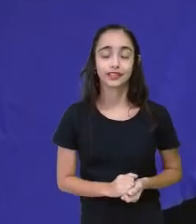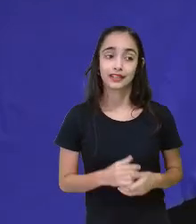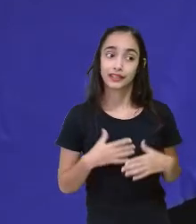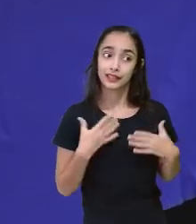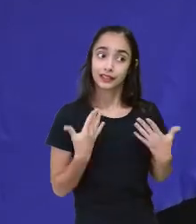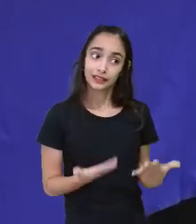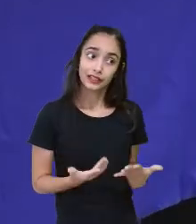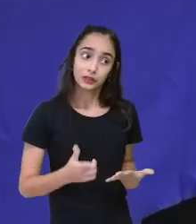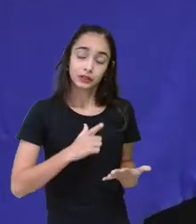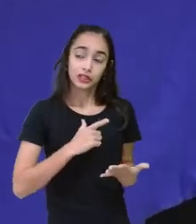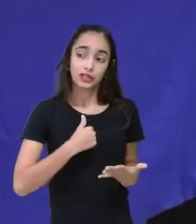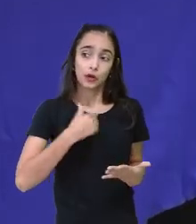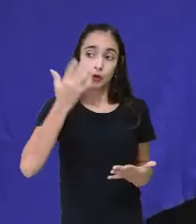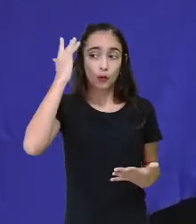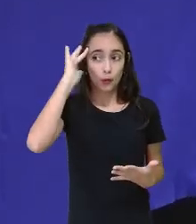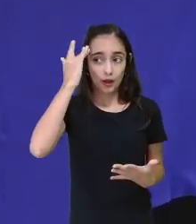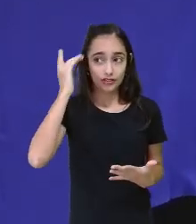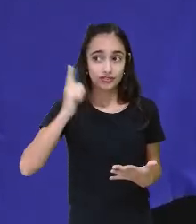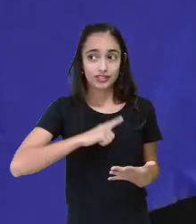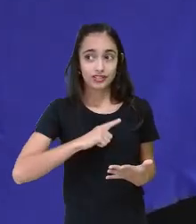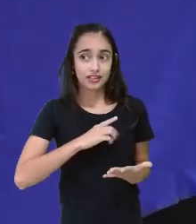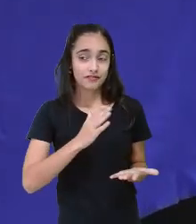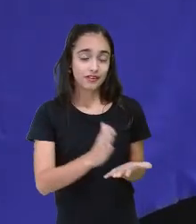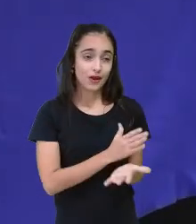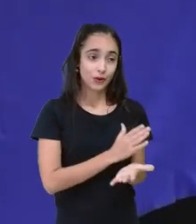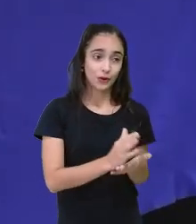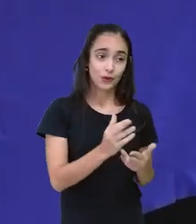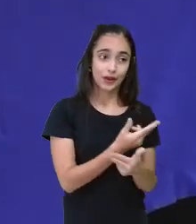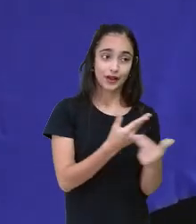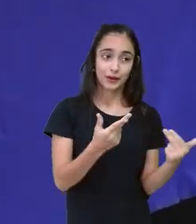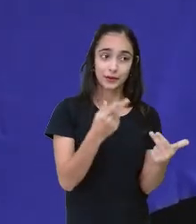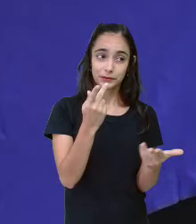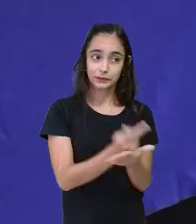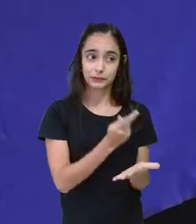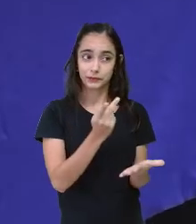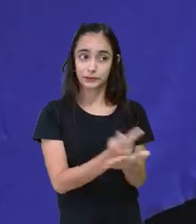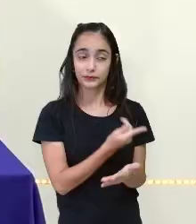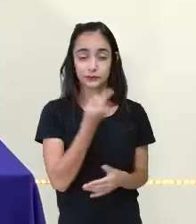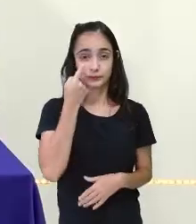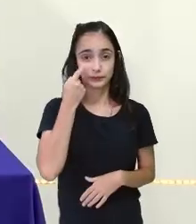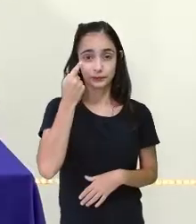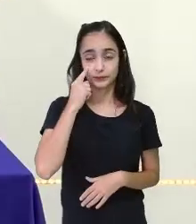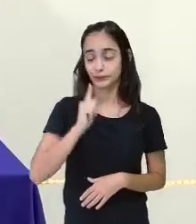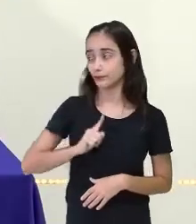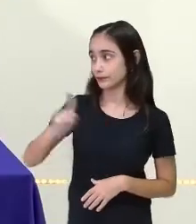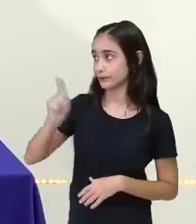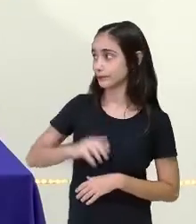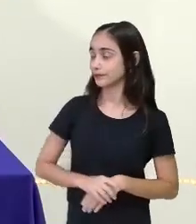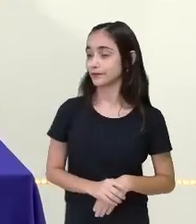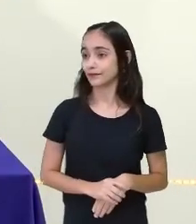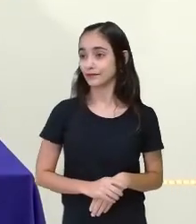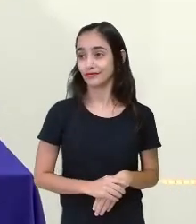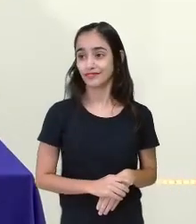teve alguma... Quer que eu misture? Não, pode deixar assim. Eita! Mesmo. Olha,